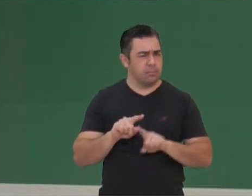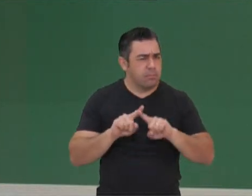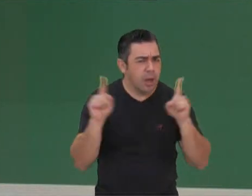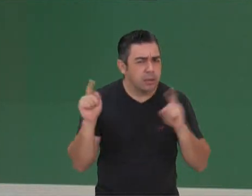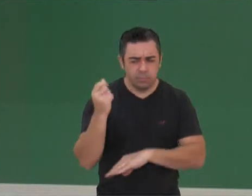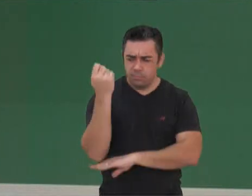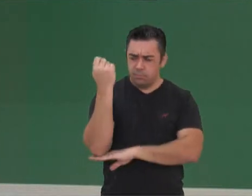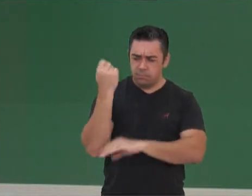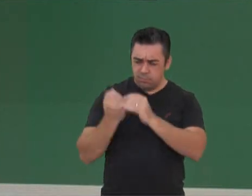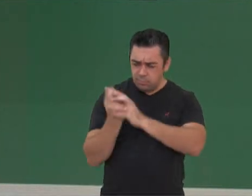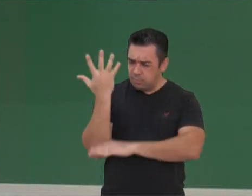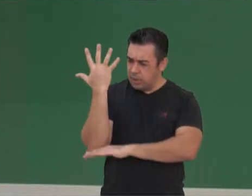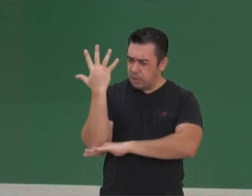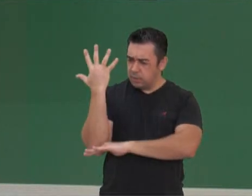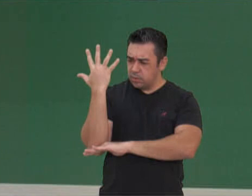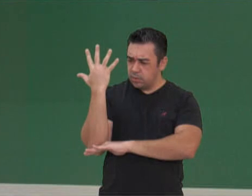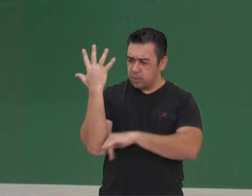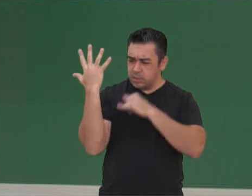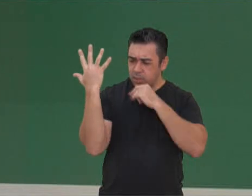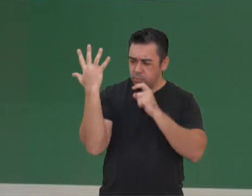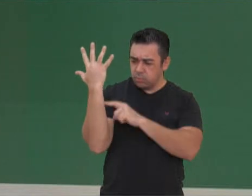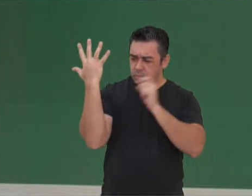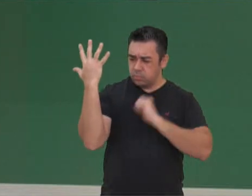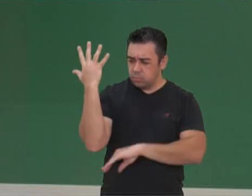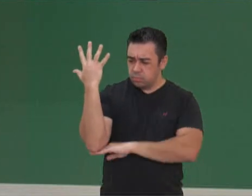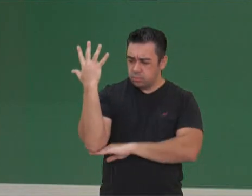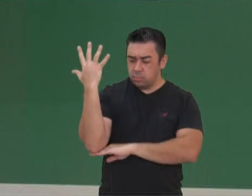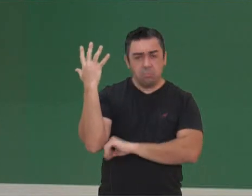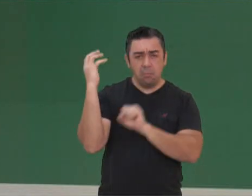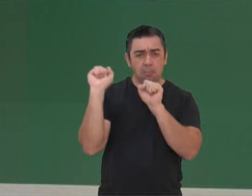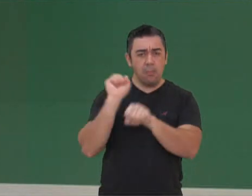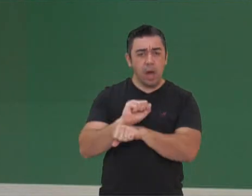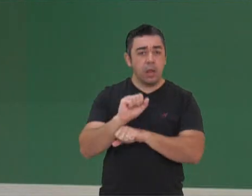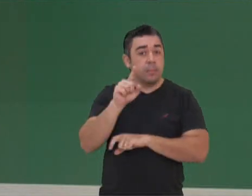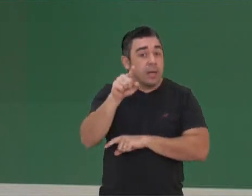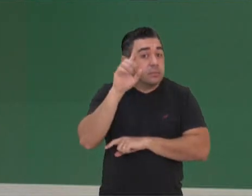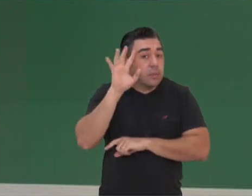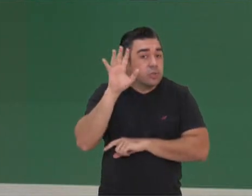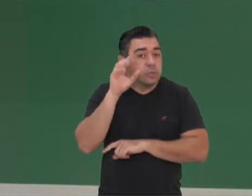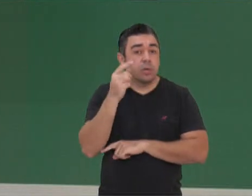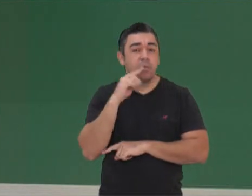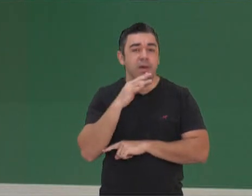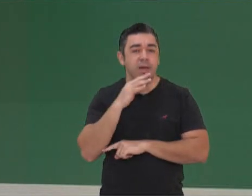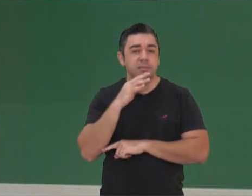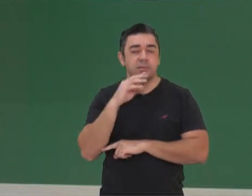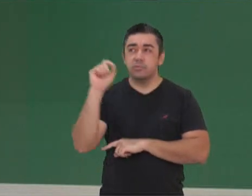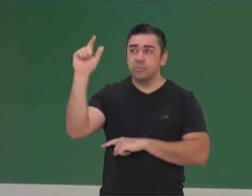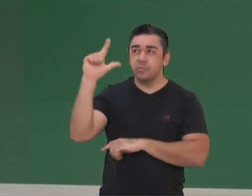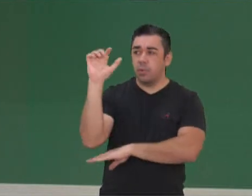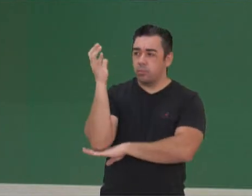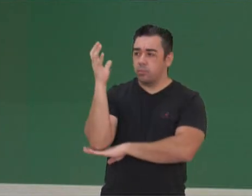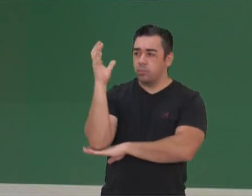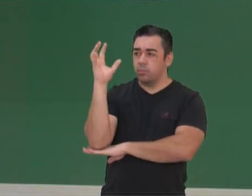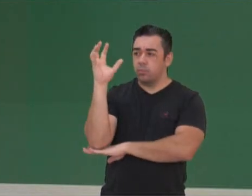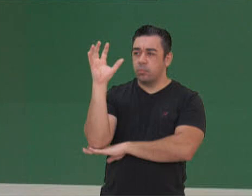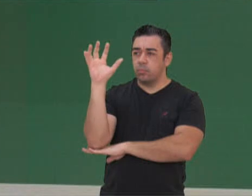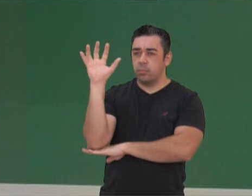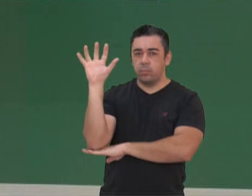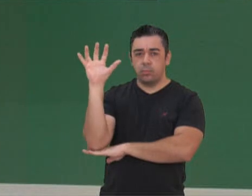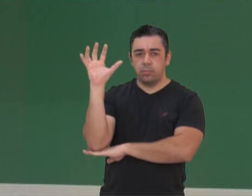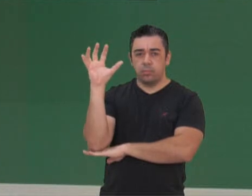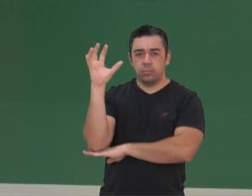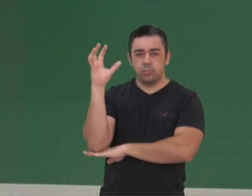a estímulo? Sim, se a gente pensar, por exemplo, o girassol. Ele está girando ali conforme a posição do sol. Tem a